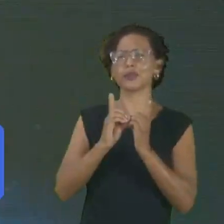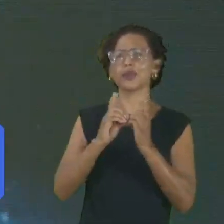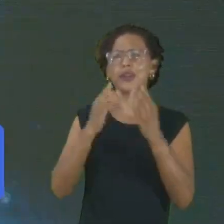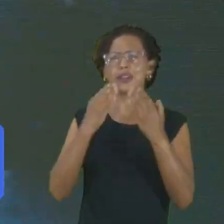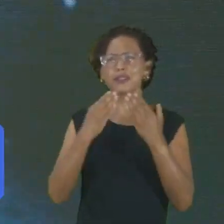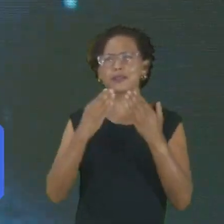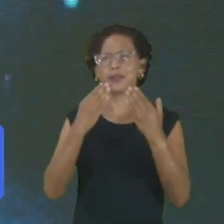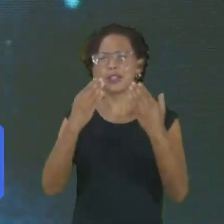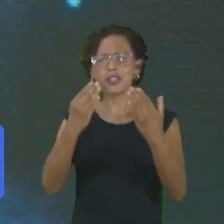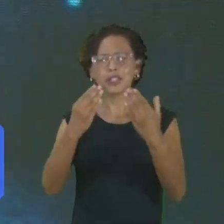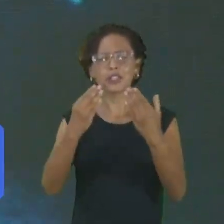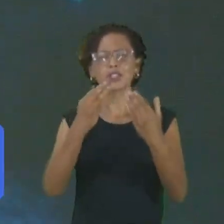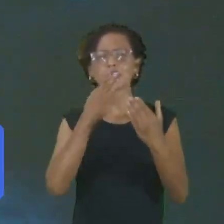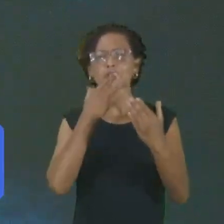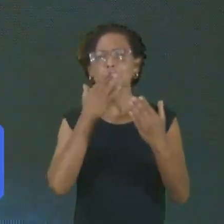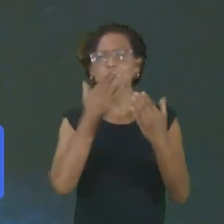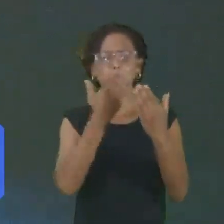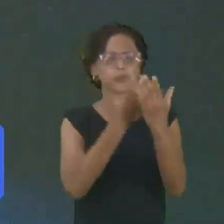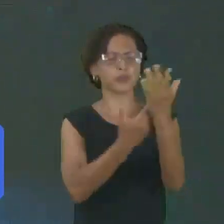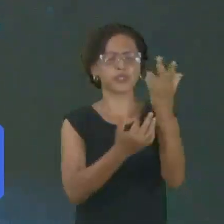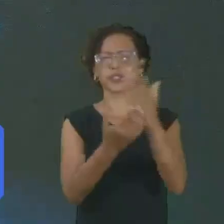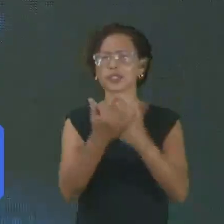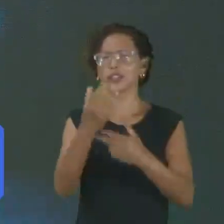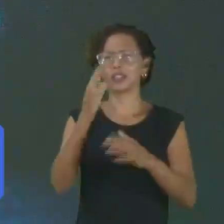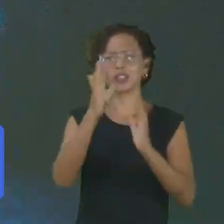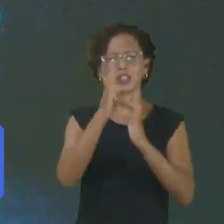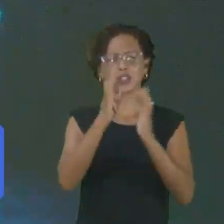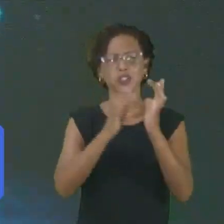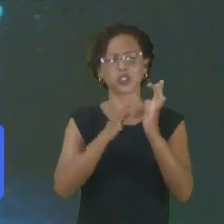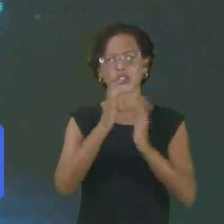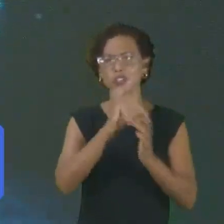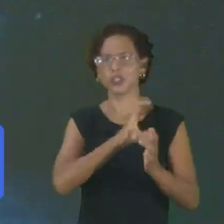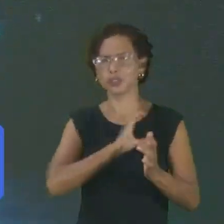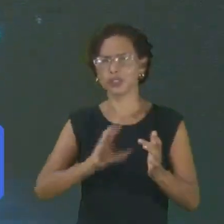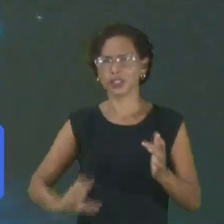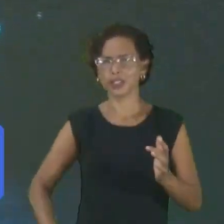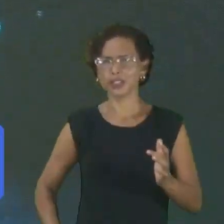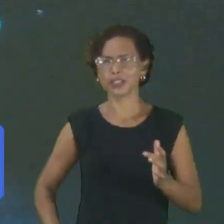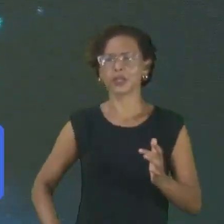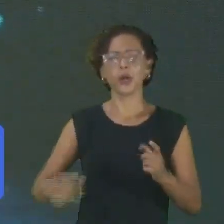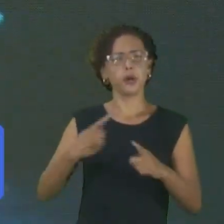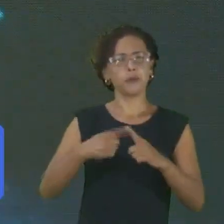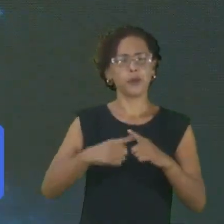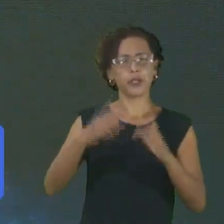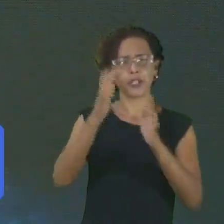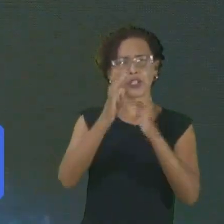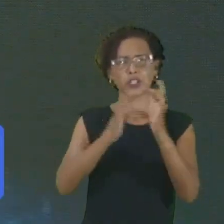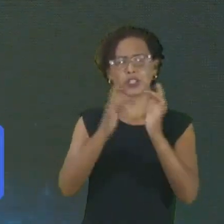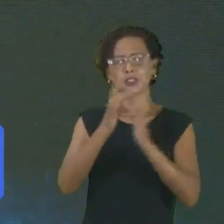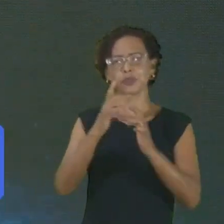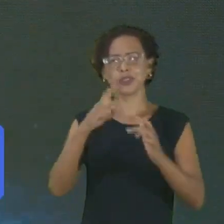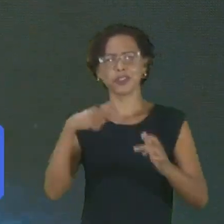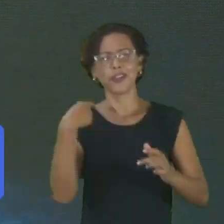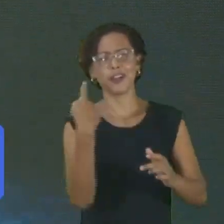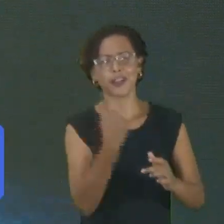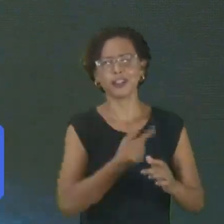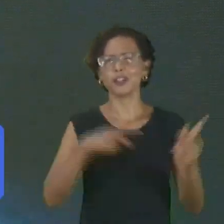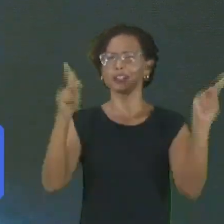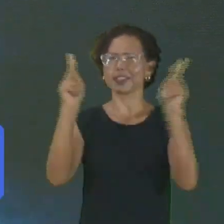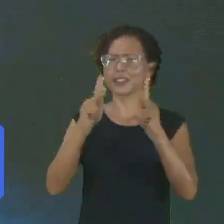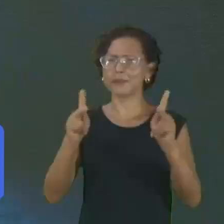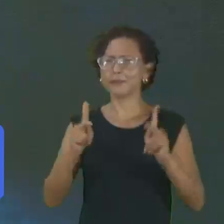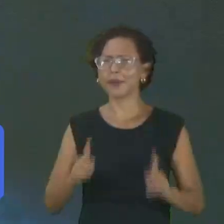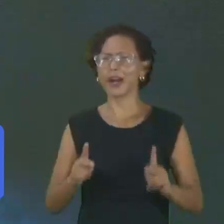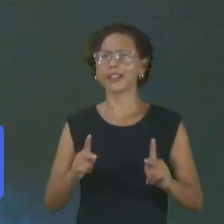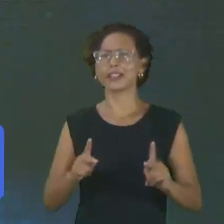o sangue de Cristo, pois Ele é a nossa paz, o qual de ambos fez um e destruiu a